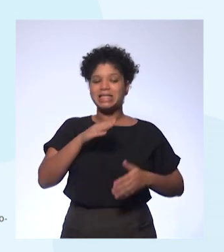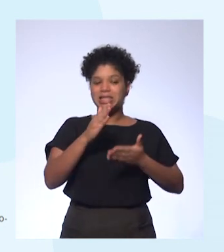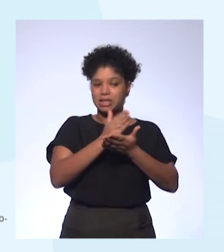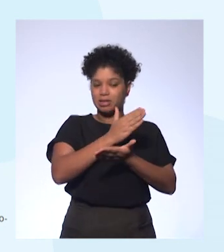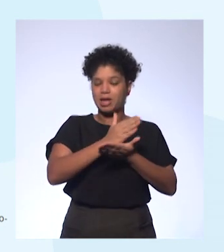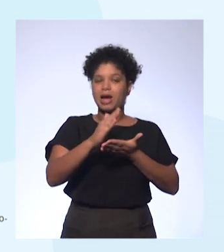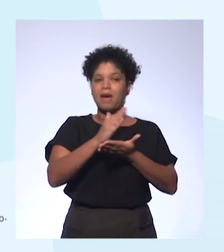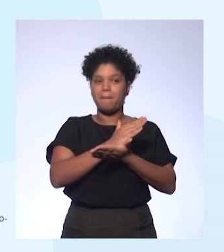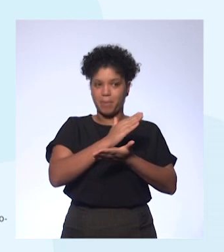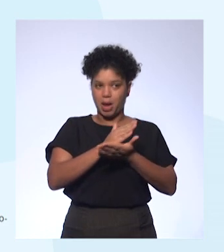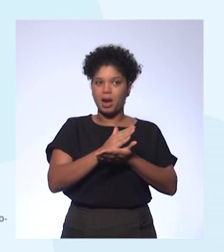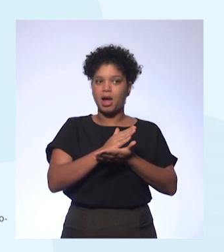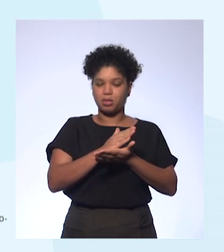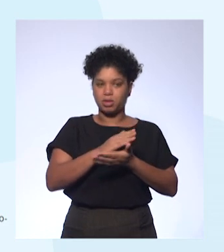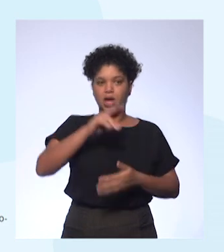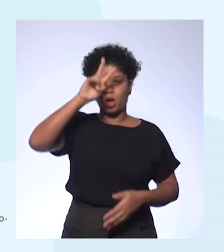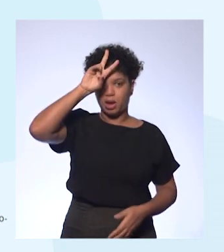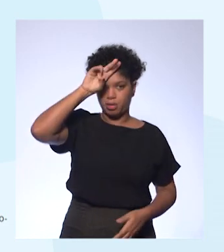são várias